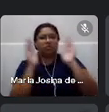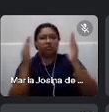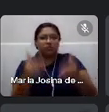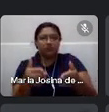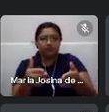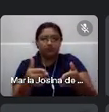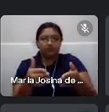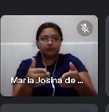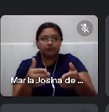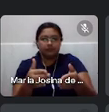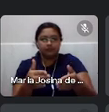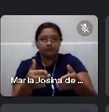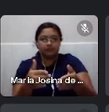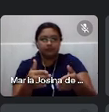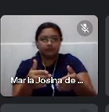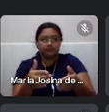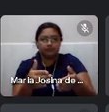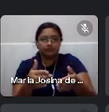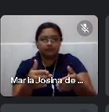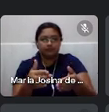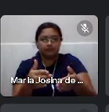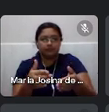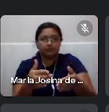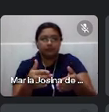foi detalhadamente